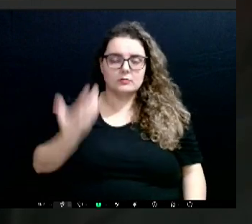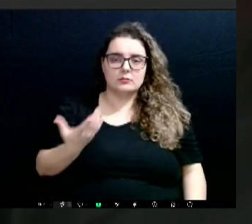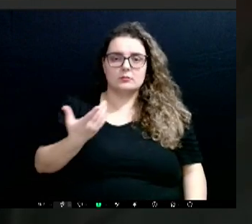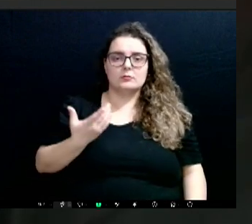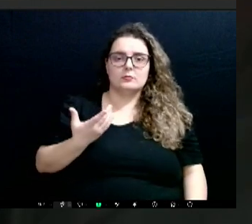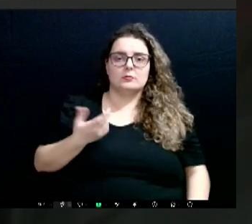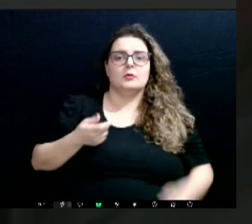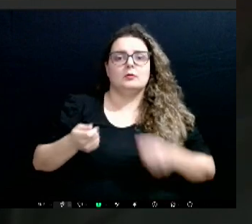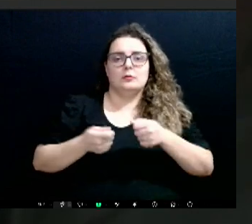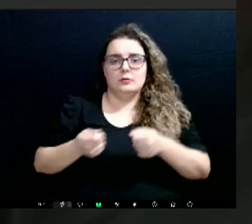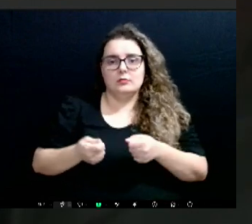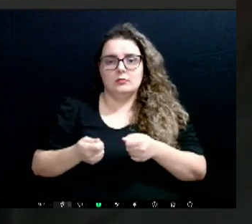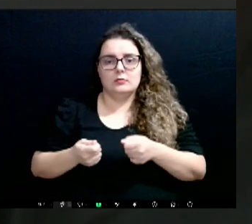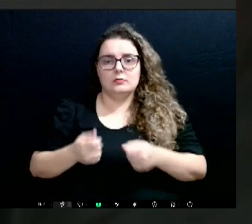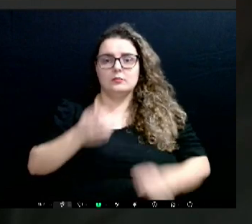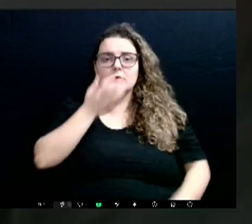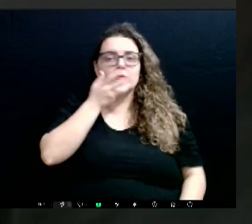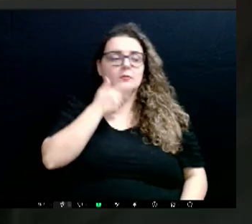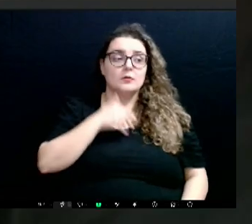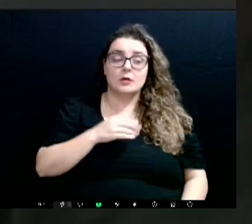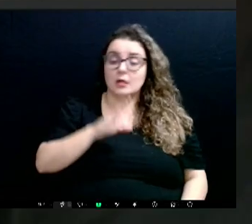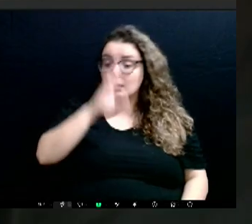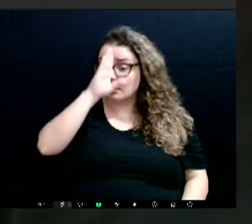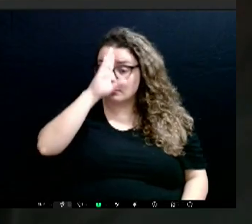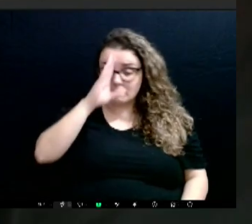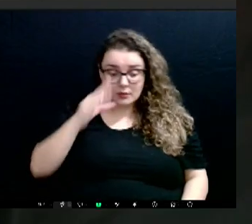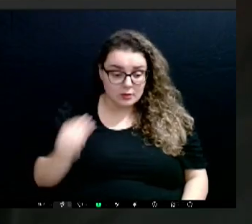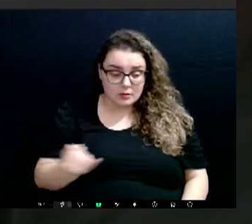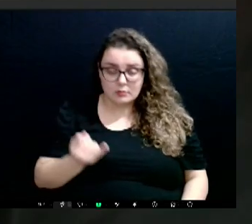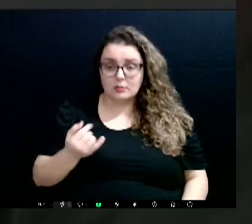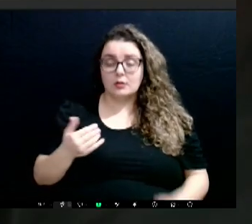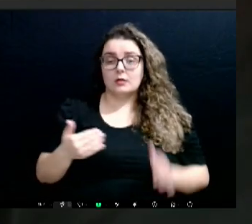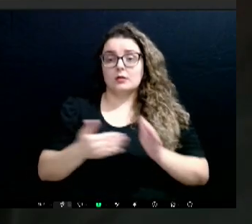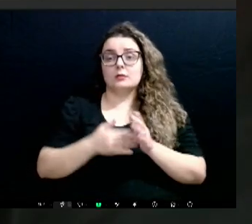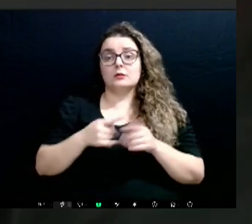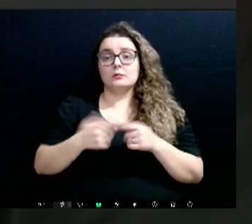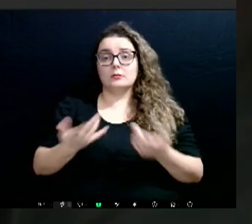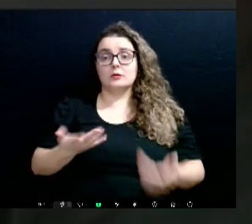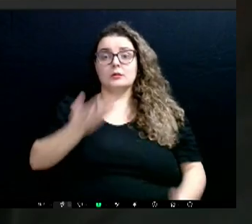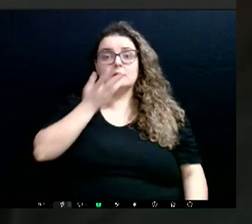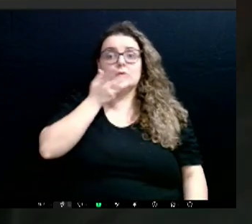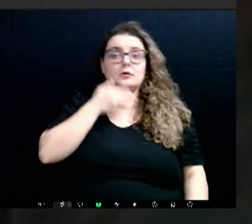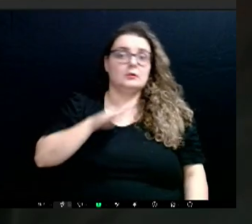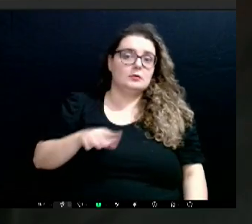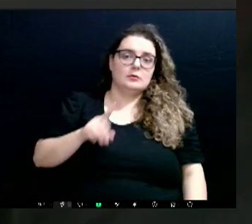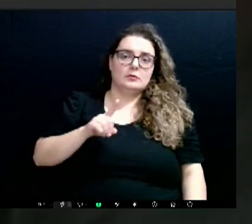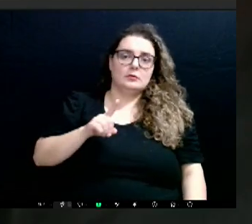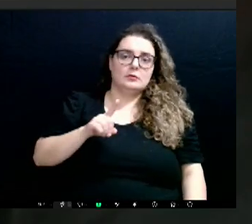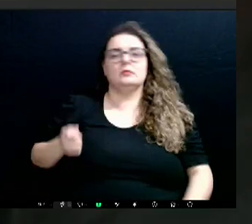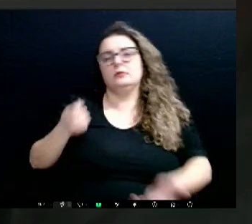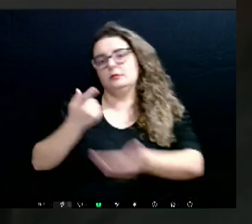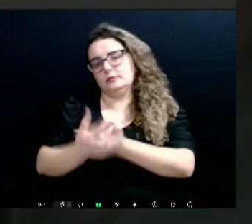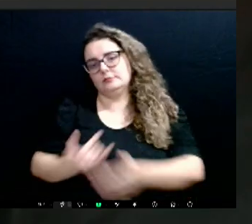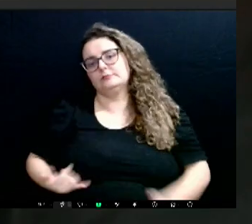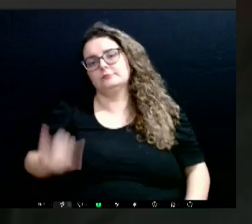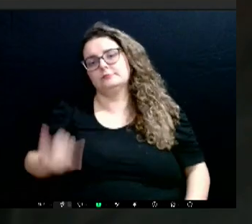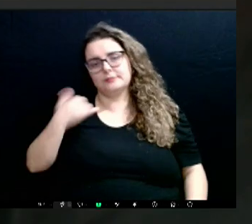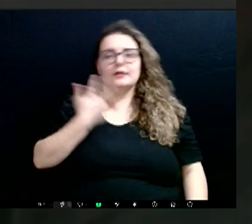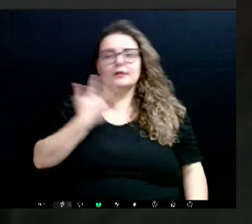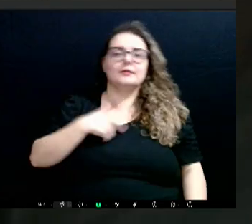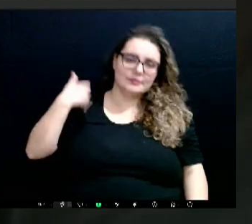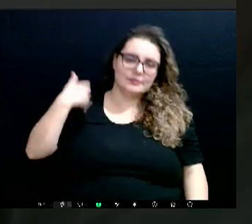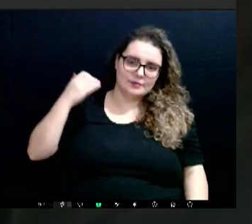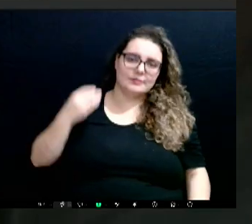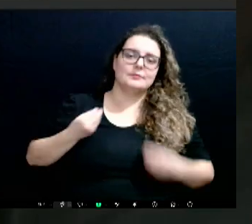é imprescindível, até porque a criança ela não vai ir lá comprar o celular, né? A gente que insere o celular